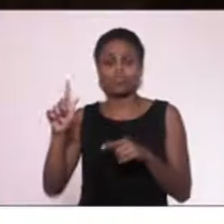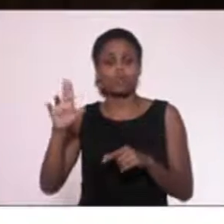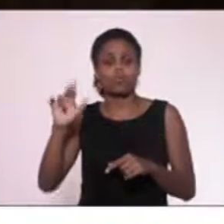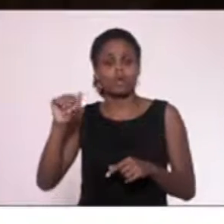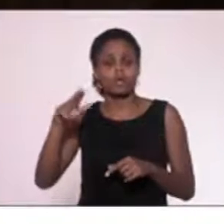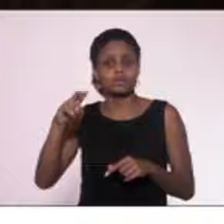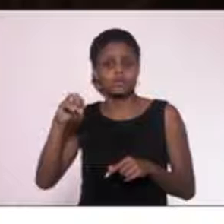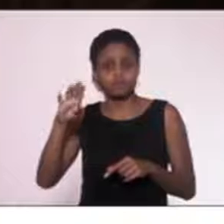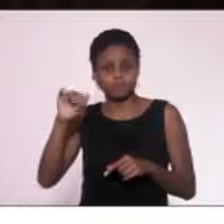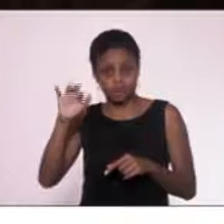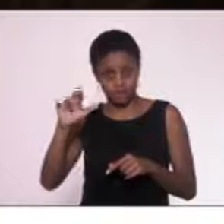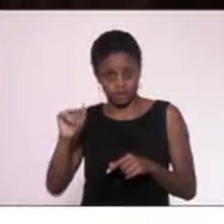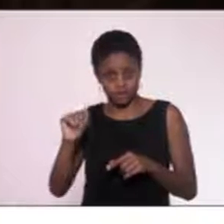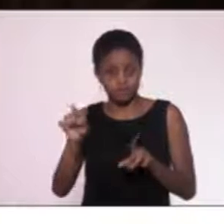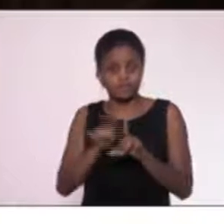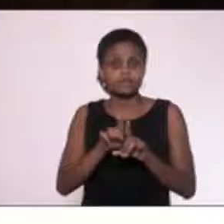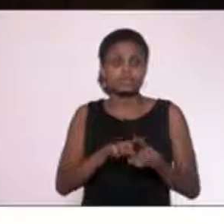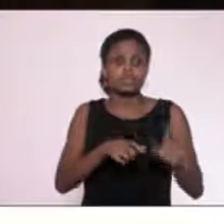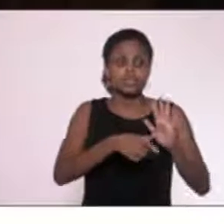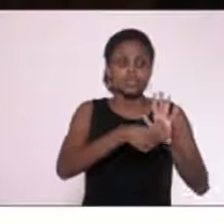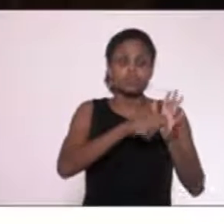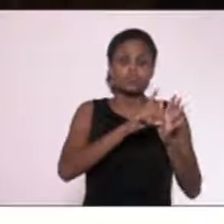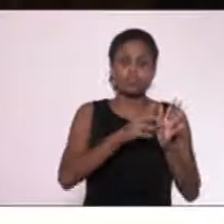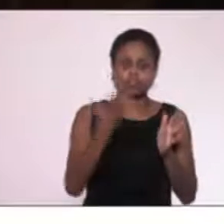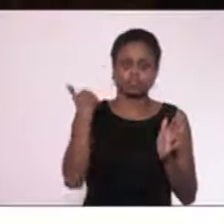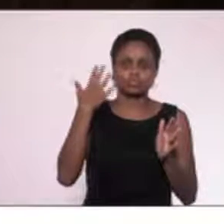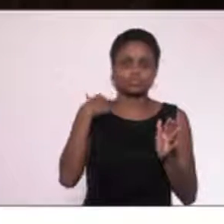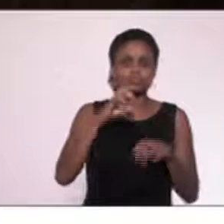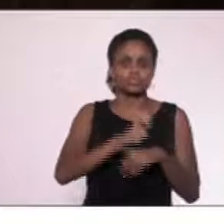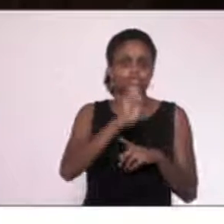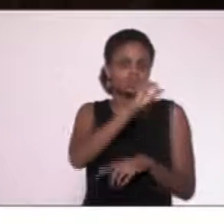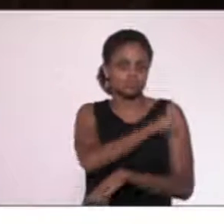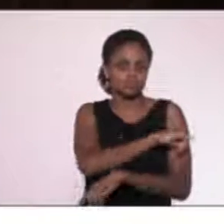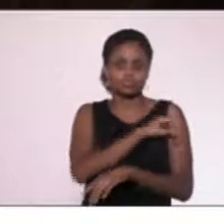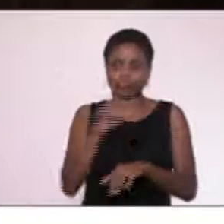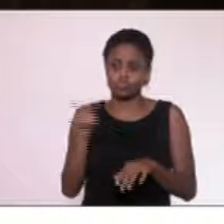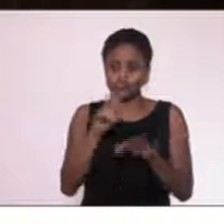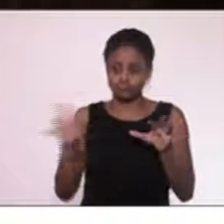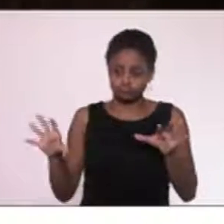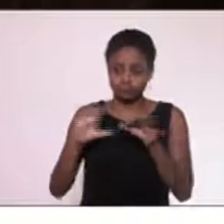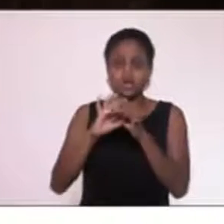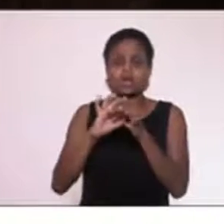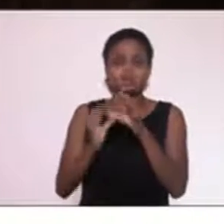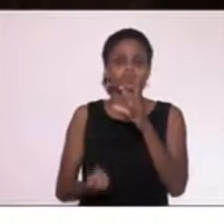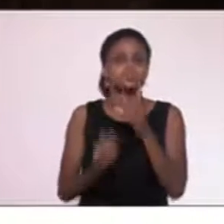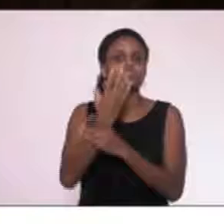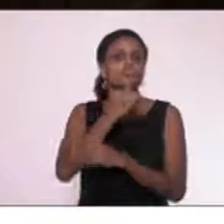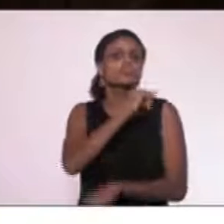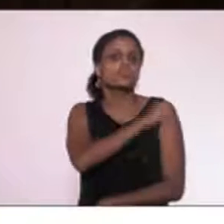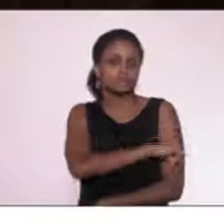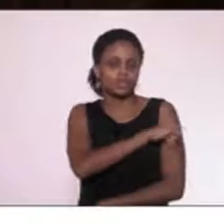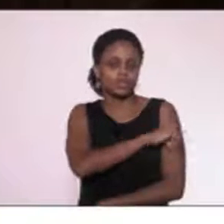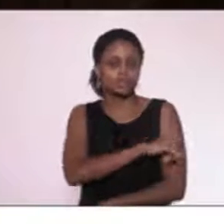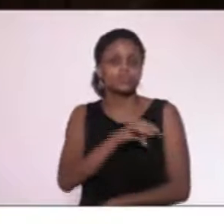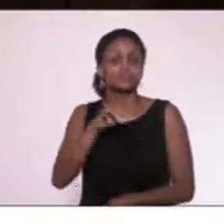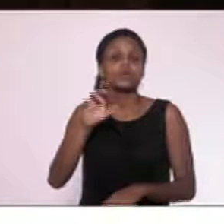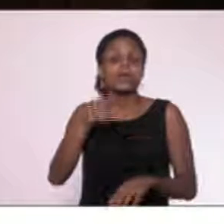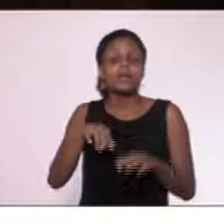e o antigo estado do Rio de Janeiro. Fusão feita em 15 de março